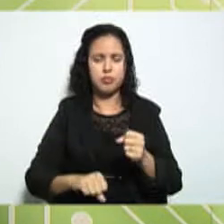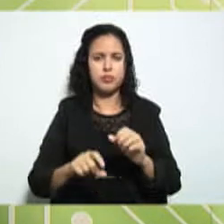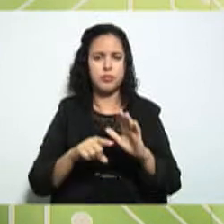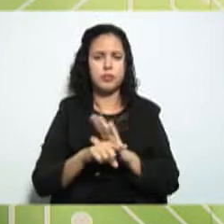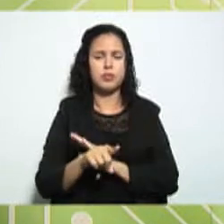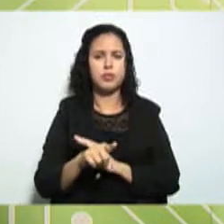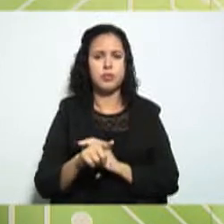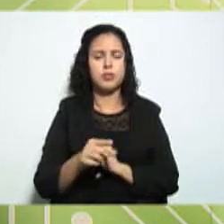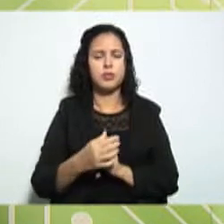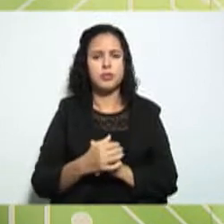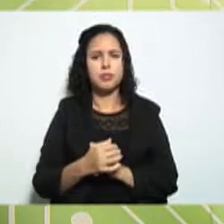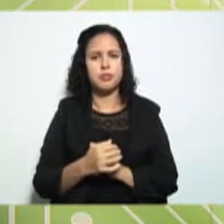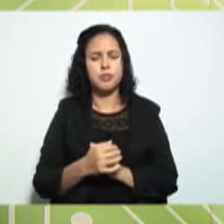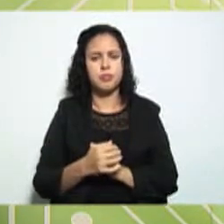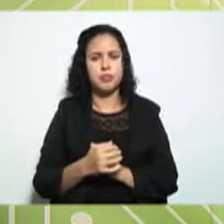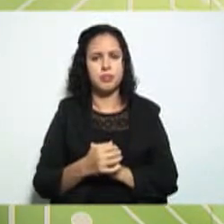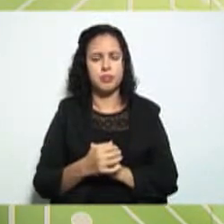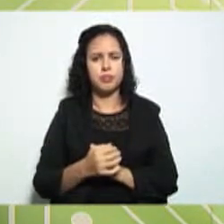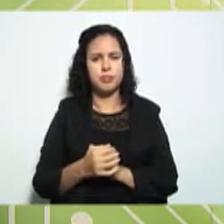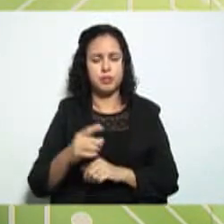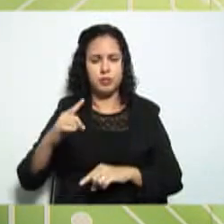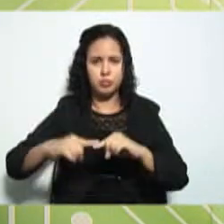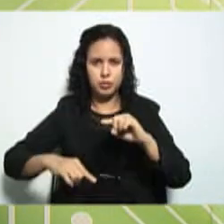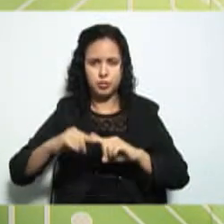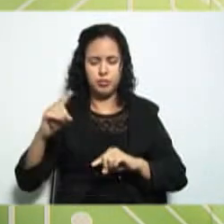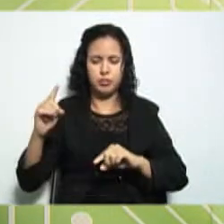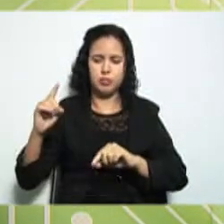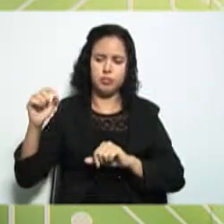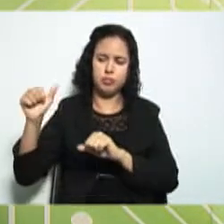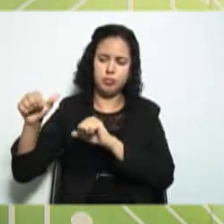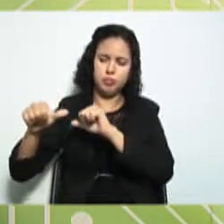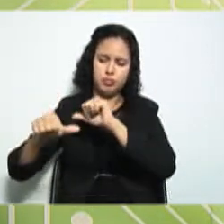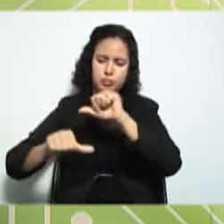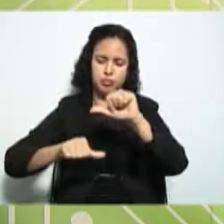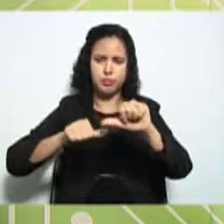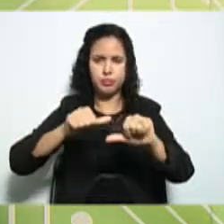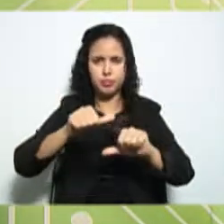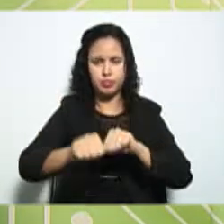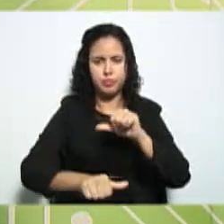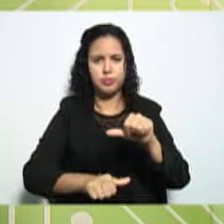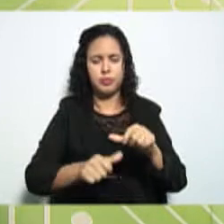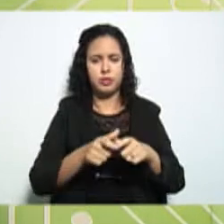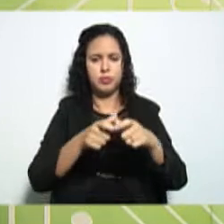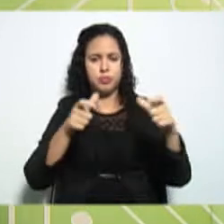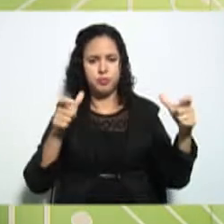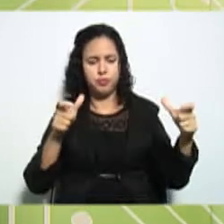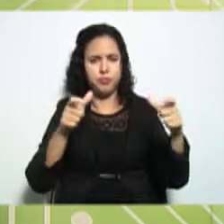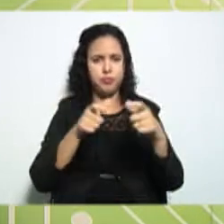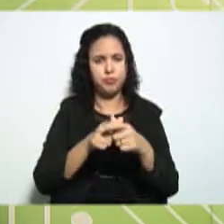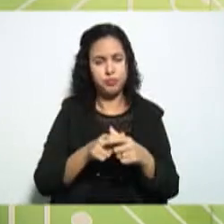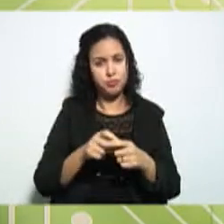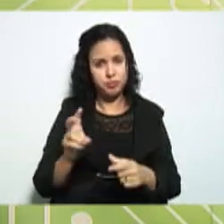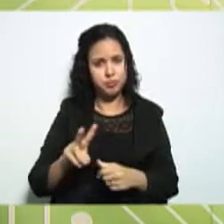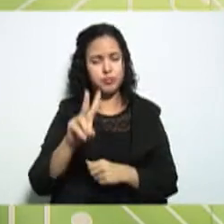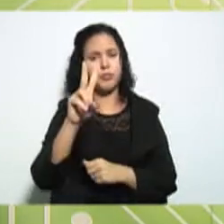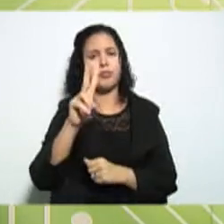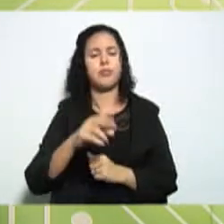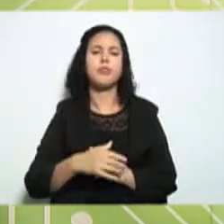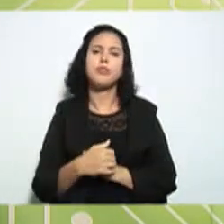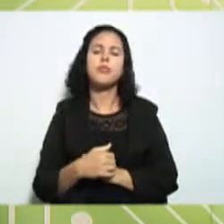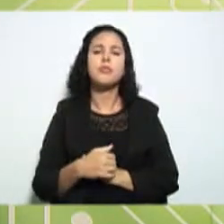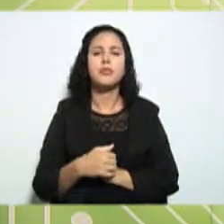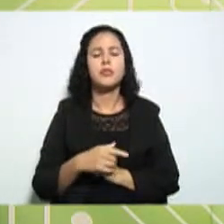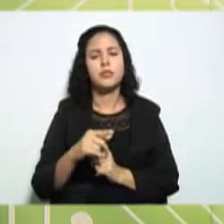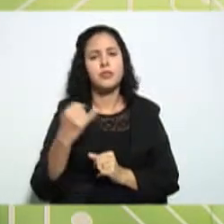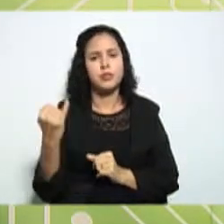é, quando a gente faz o produto passar por um beneficiamento, isso aumenta ou diminui o seu valor? Aí é importante para a gente discutir a função da